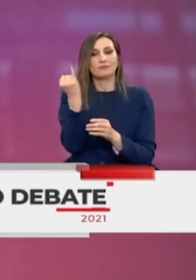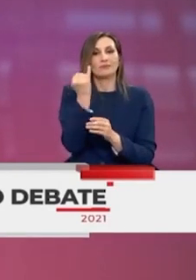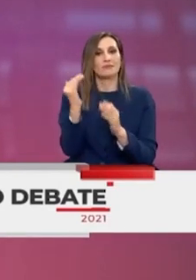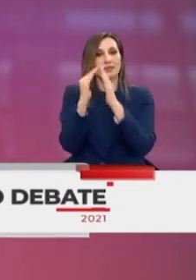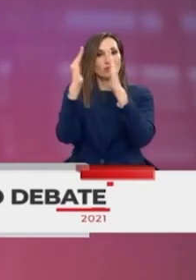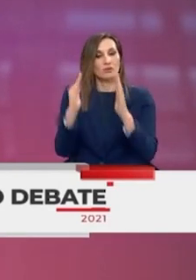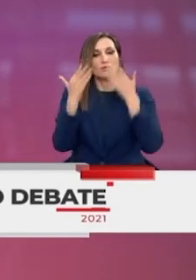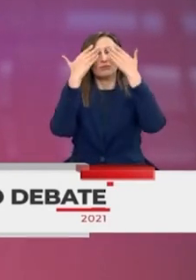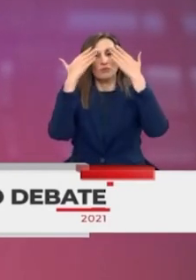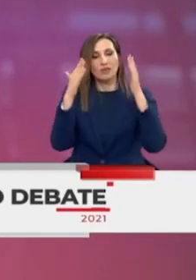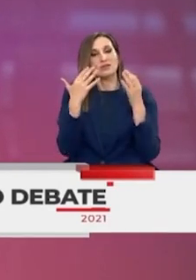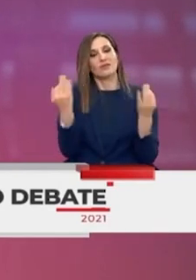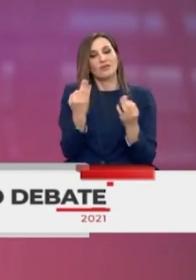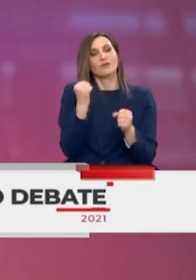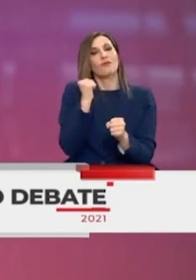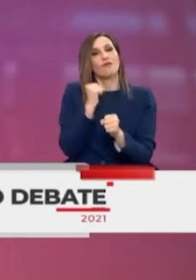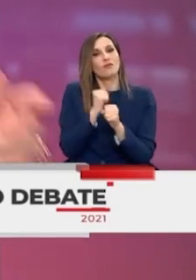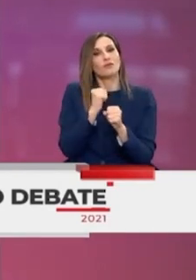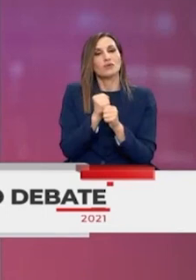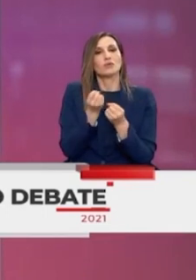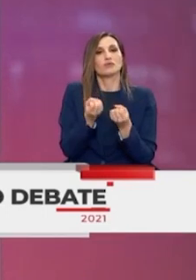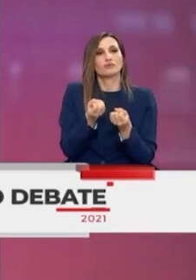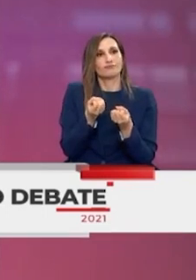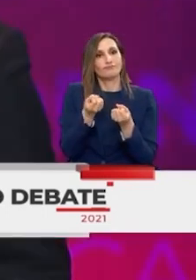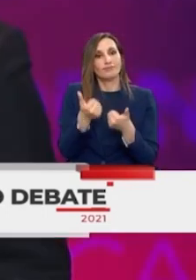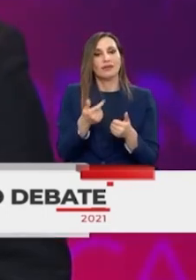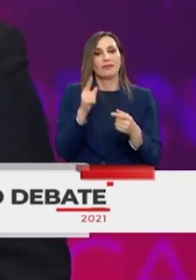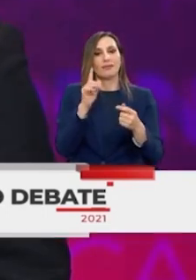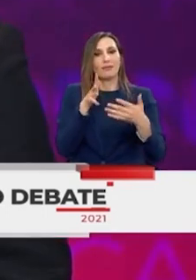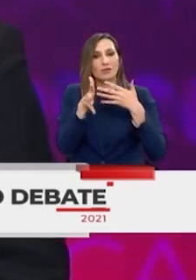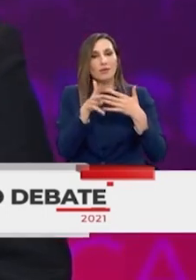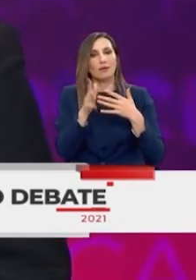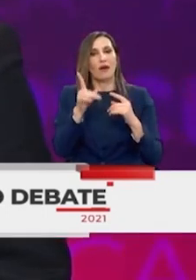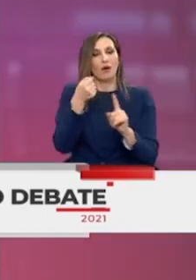instituições democráticas efetivamente funcionam, garantindo que há transparência, que há